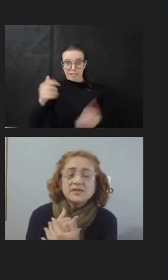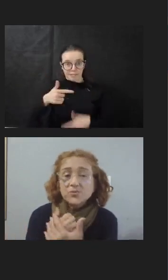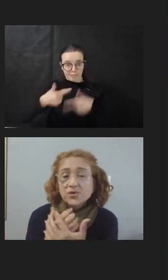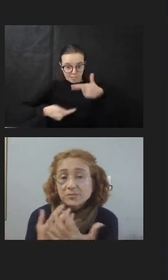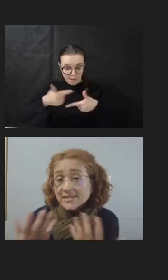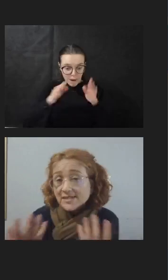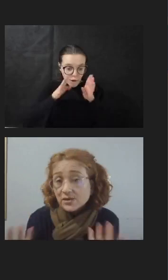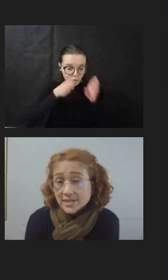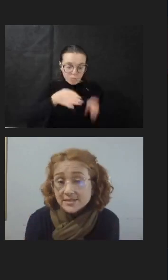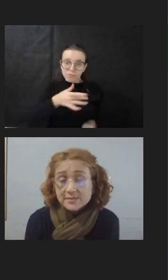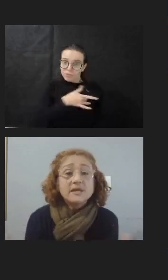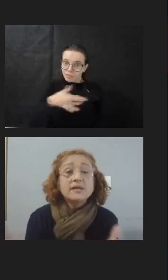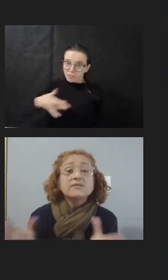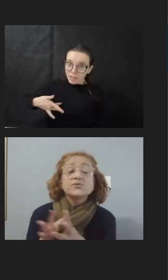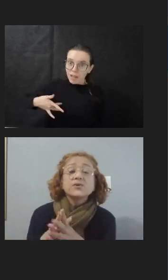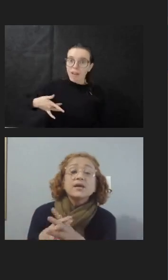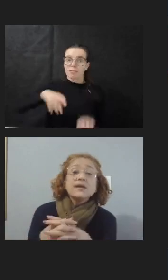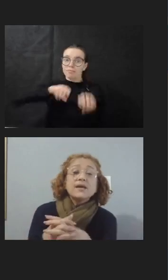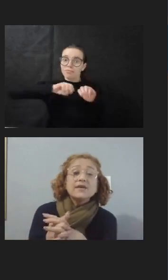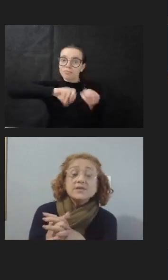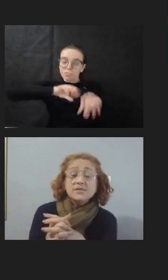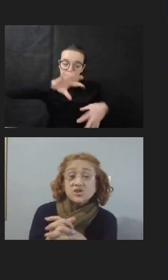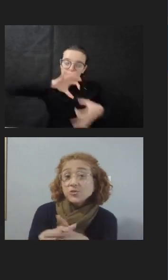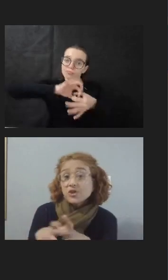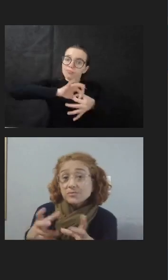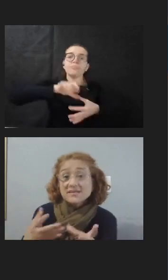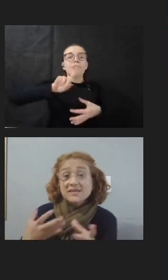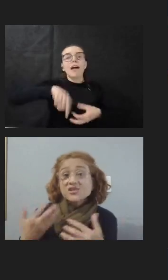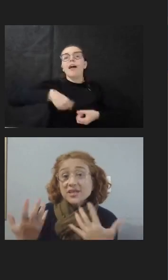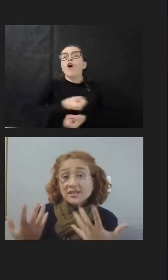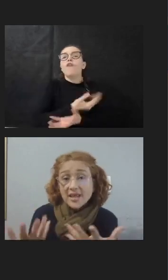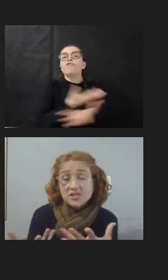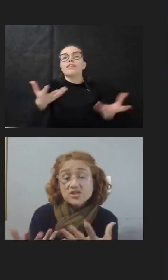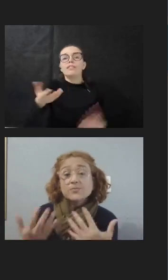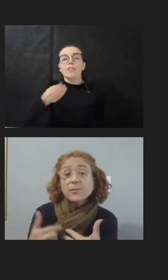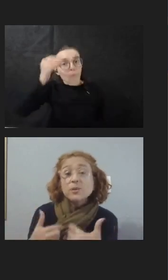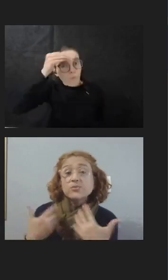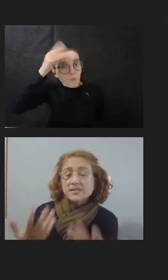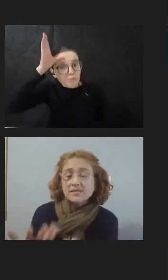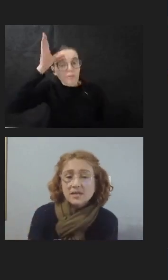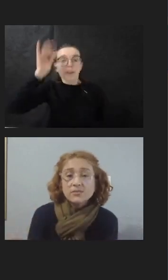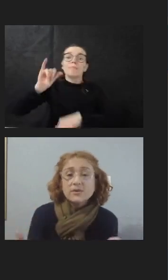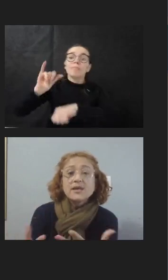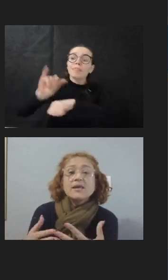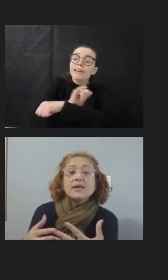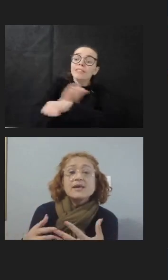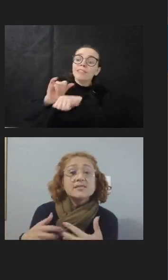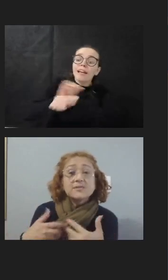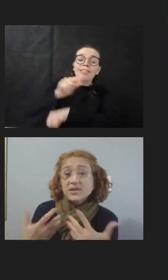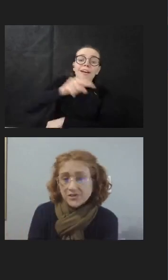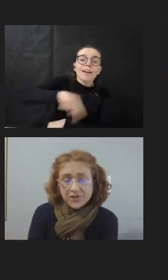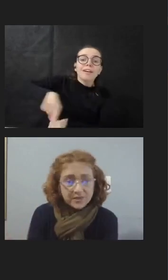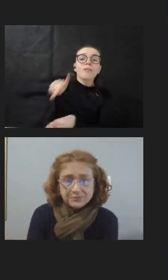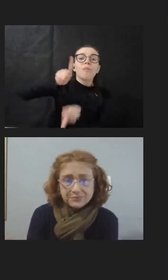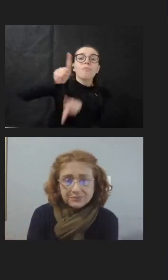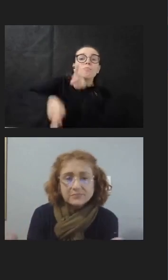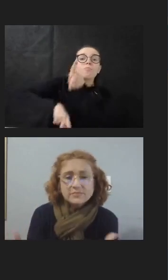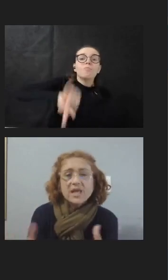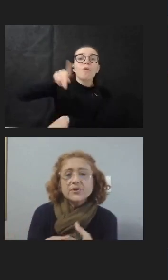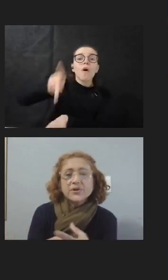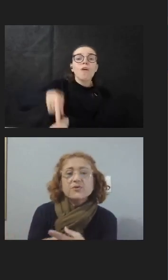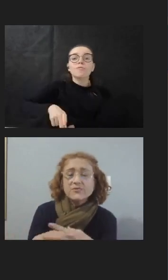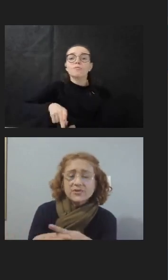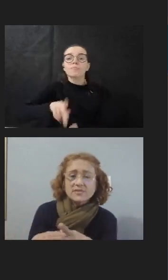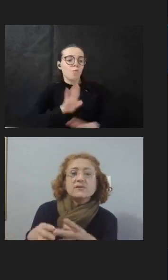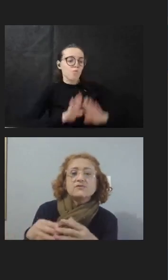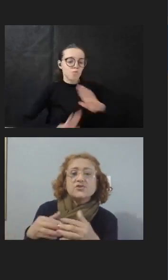você disponibilizar conhecimento, é você disponibilizar estratégias para a população se prevenir, né?